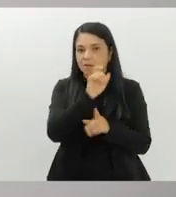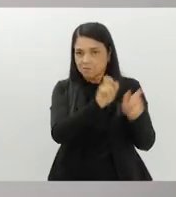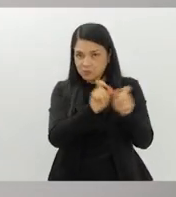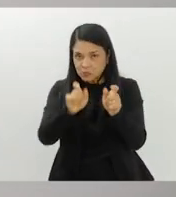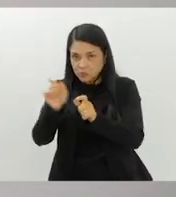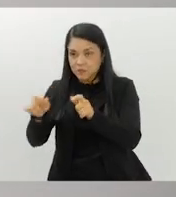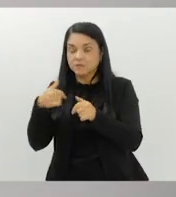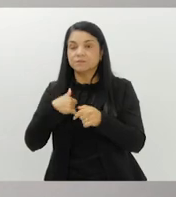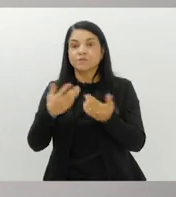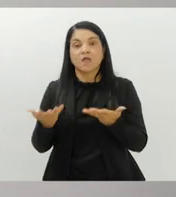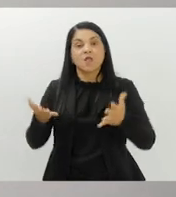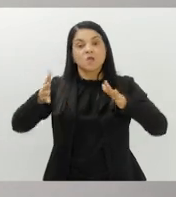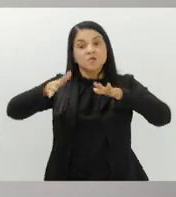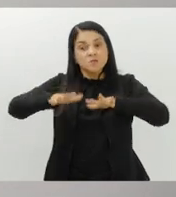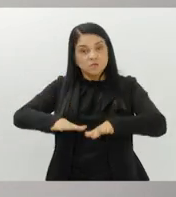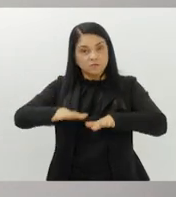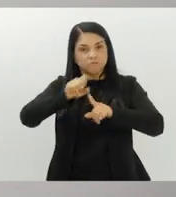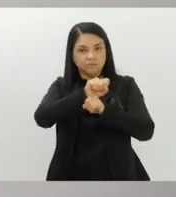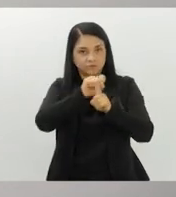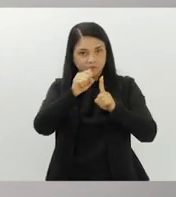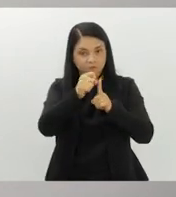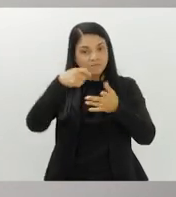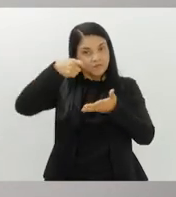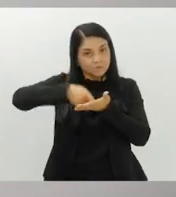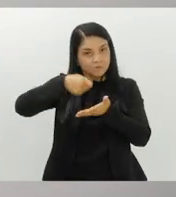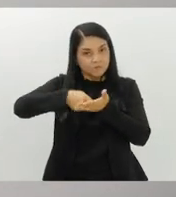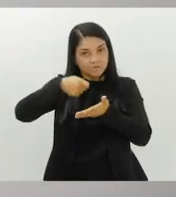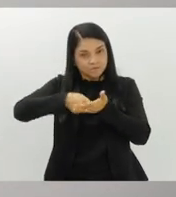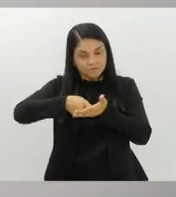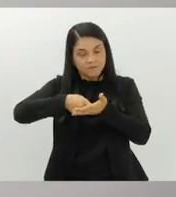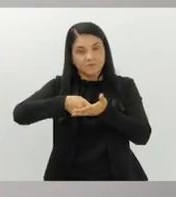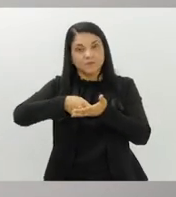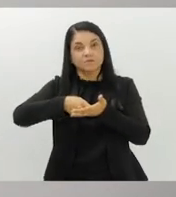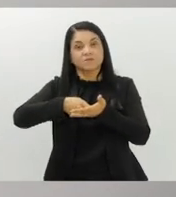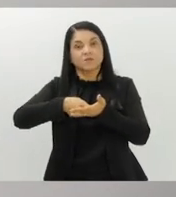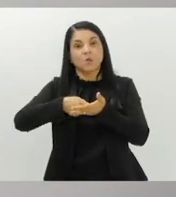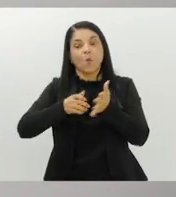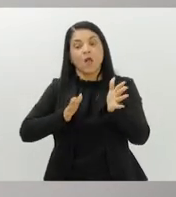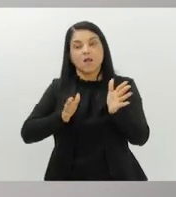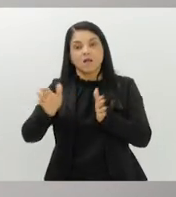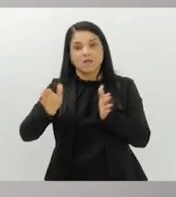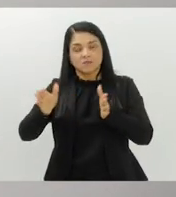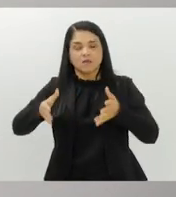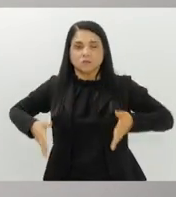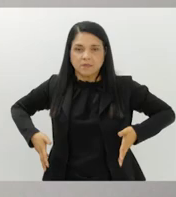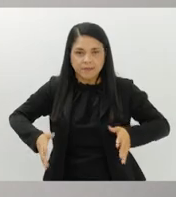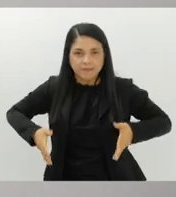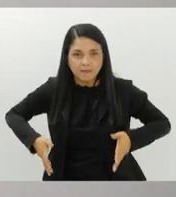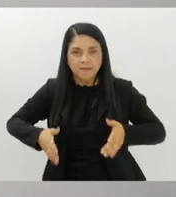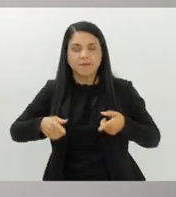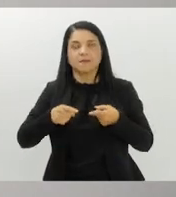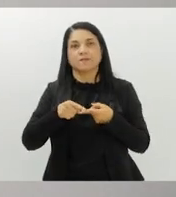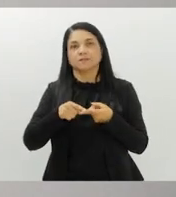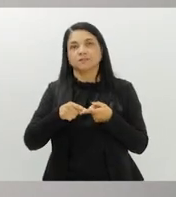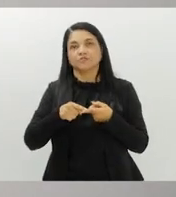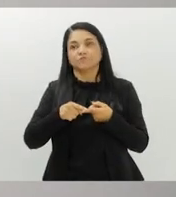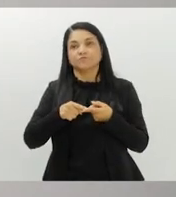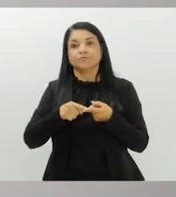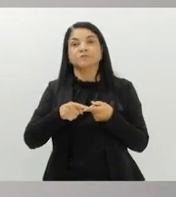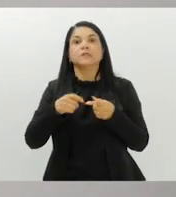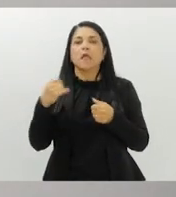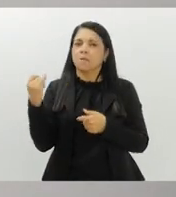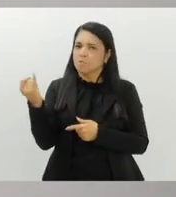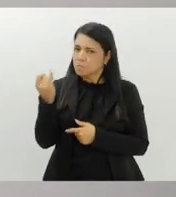questão da inclusão social, uma das exigências dessa planta é a questão do acesso para cadeirante, né, e tudo mais. O que é também